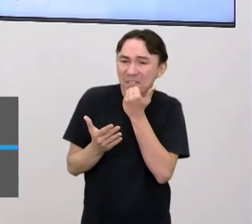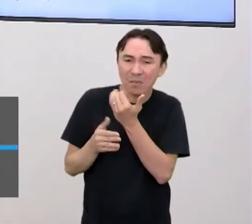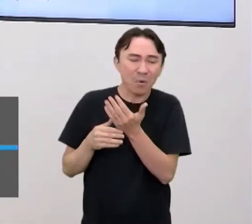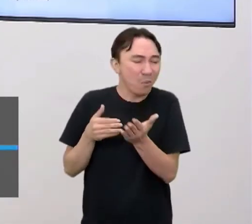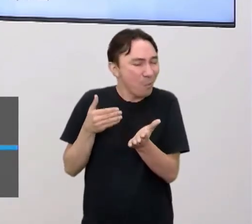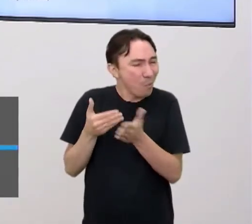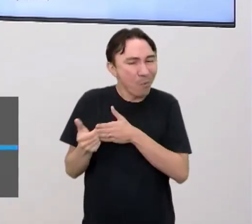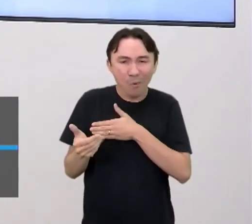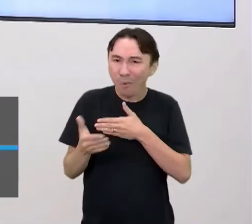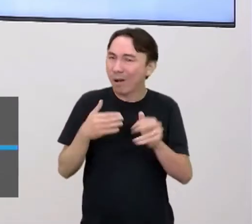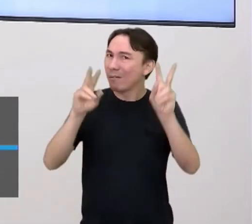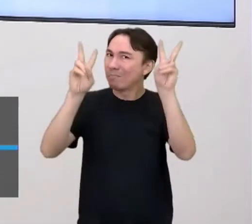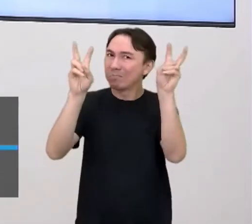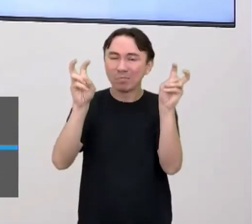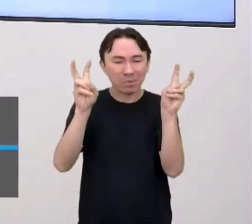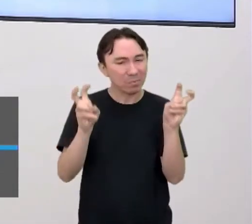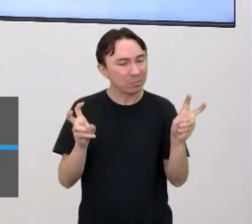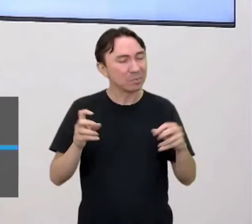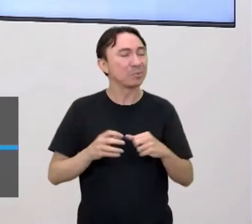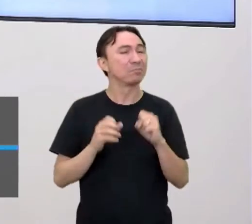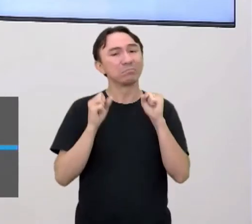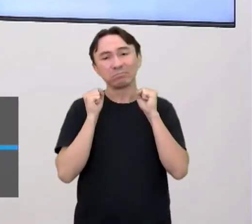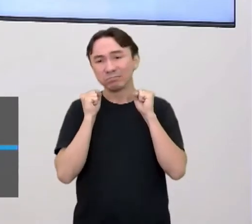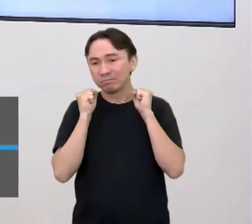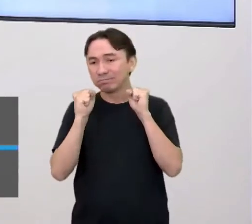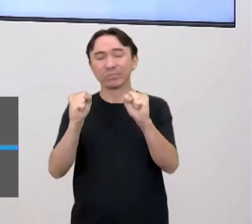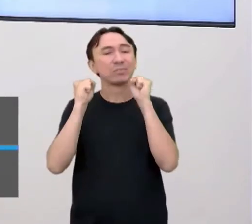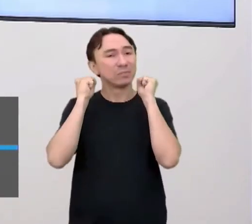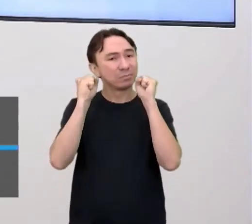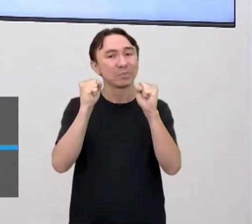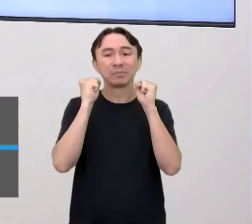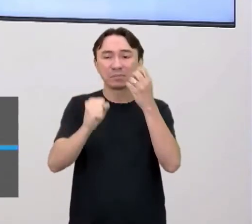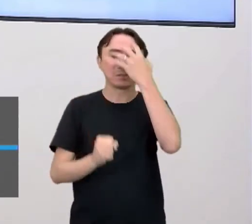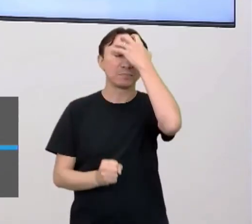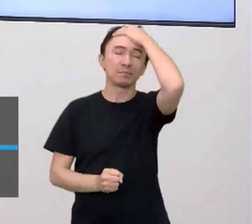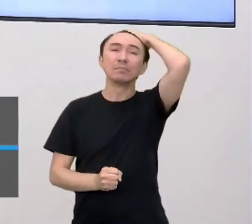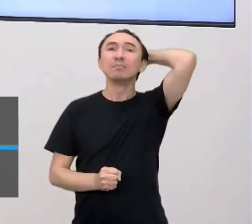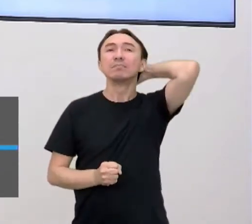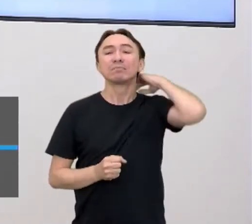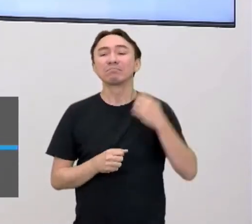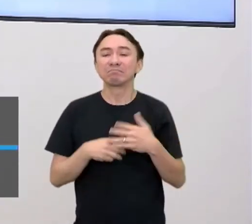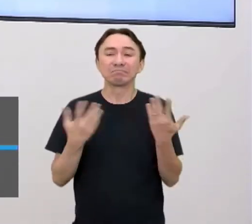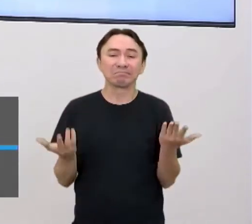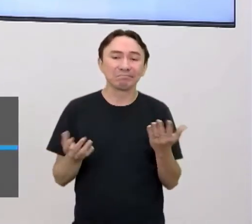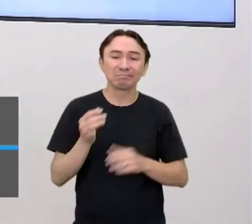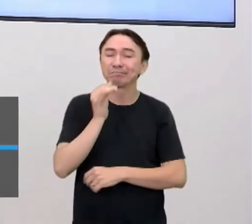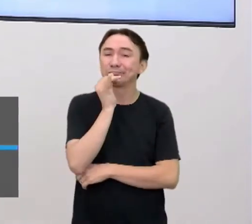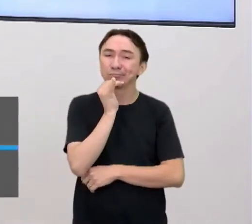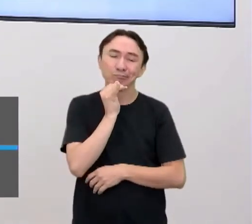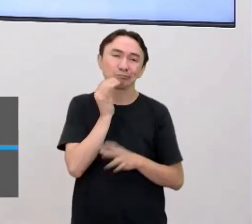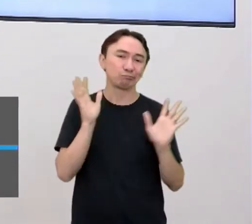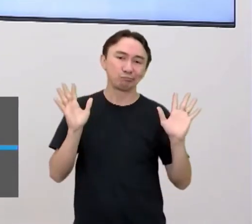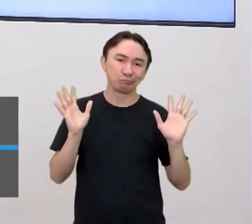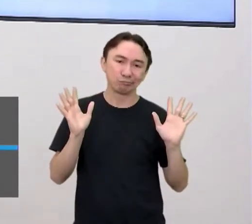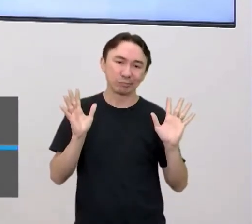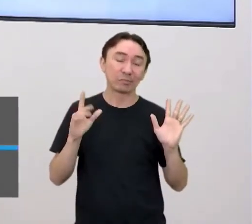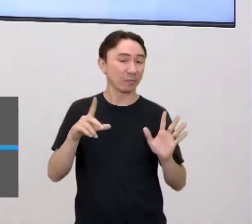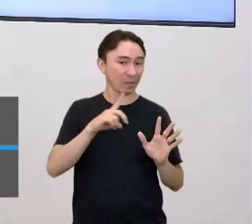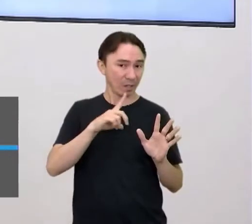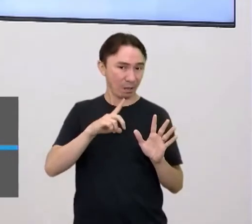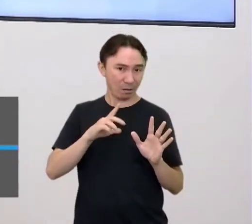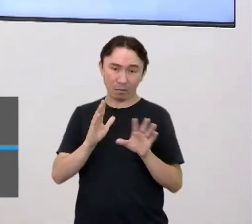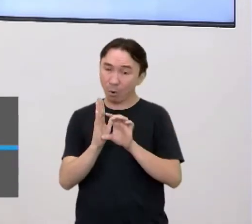forma científica, né, pesquisar qualquer tema. Então, eu tenho uma definição aqui, mas